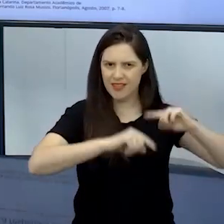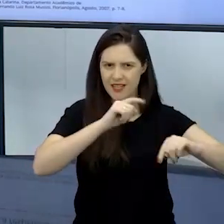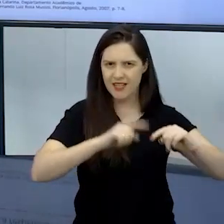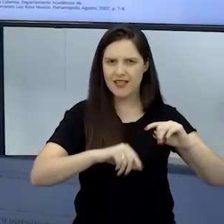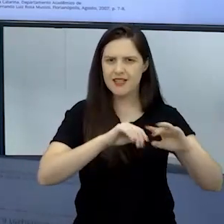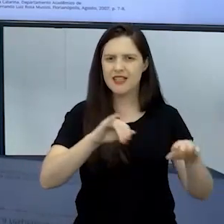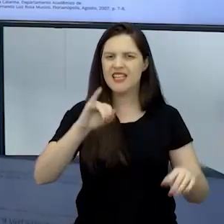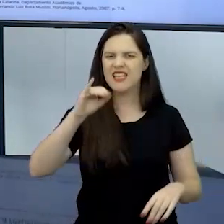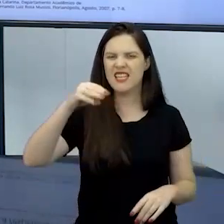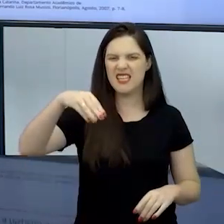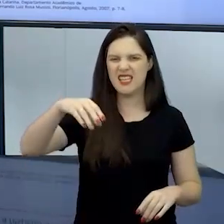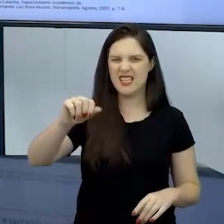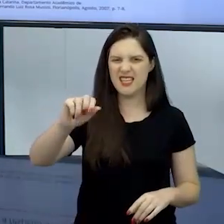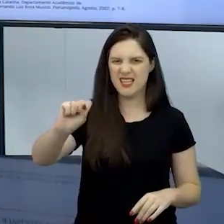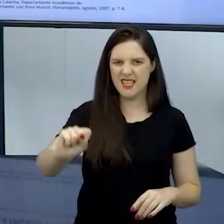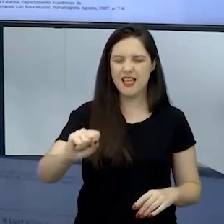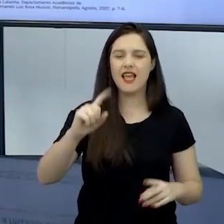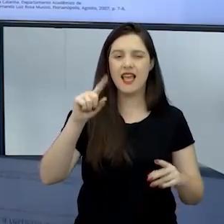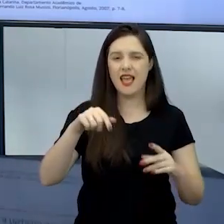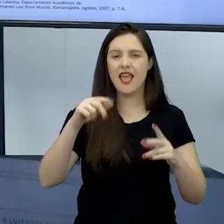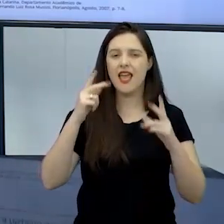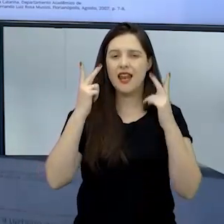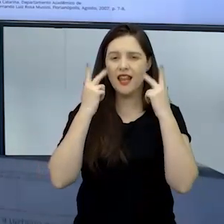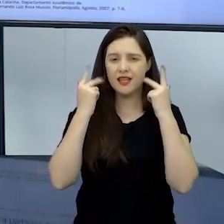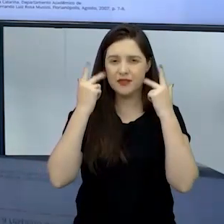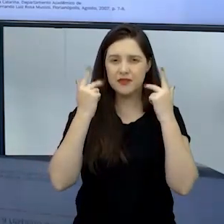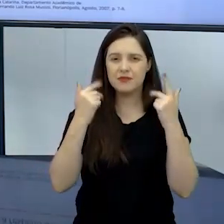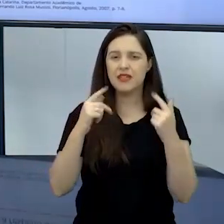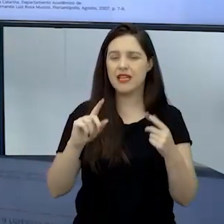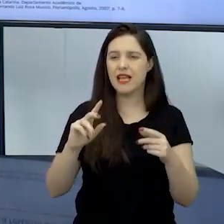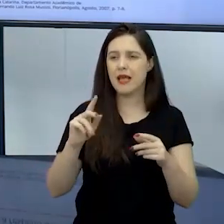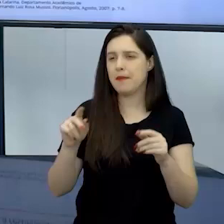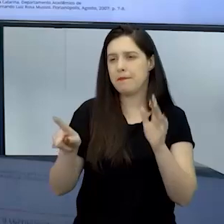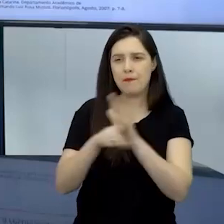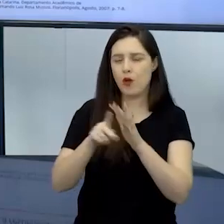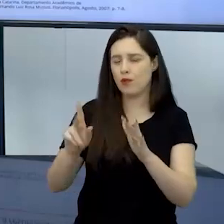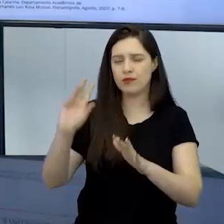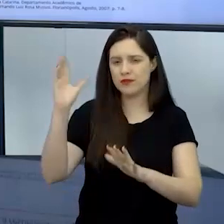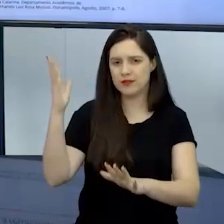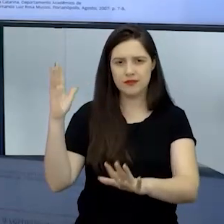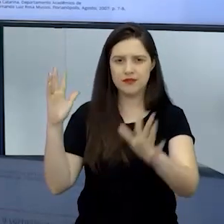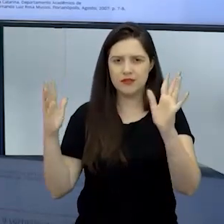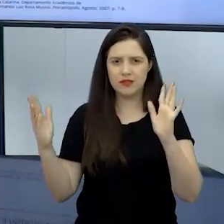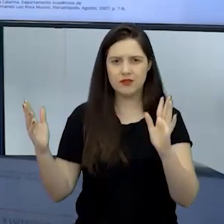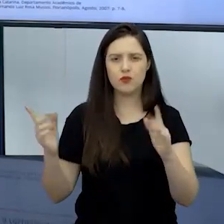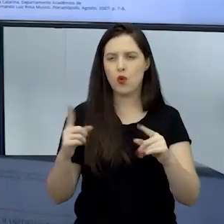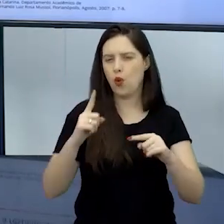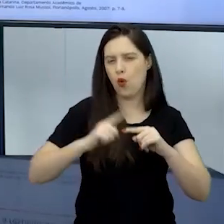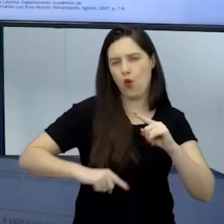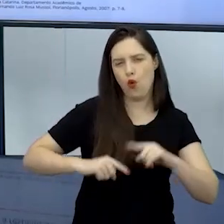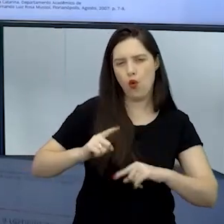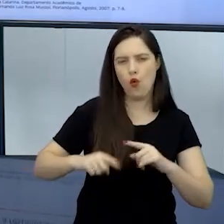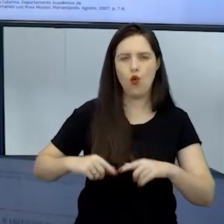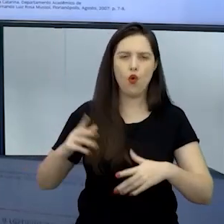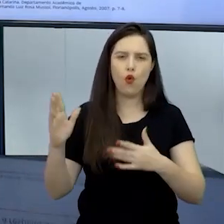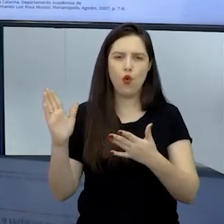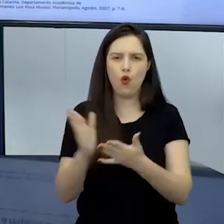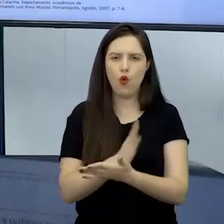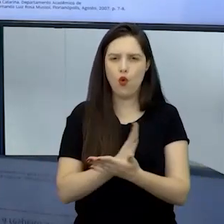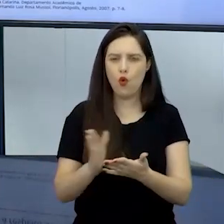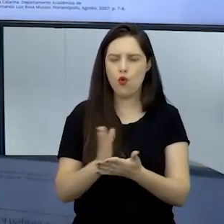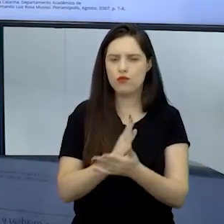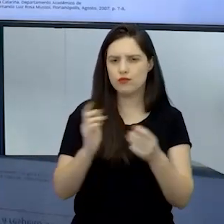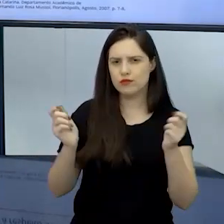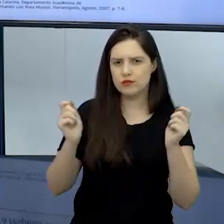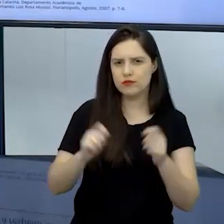ímãs né, naturais, que você encontra na natureza ali, né? Alguns objetos, algumas